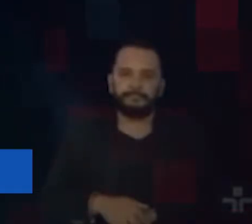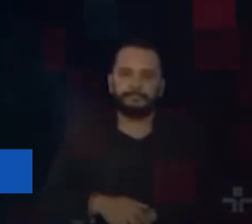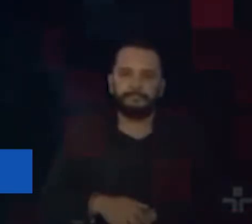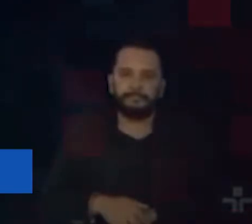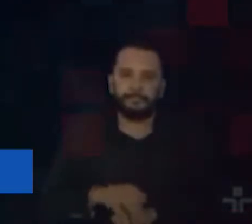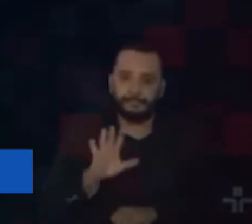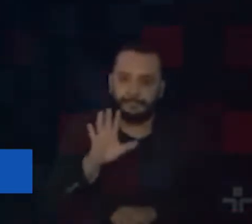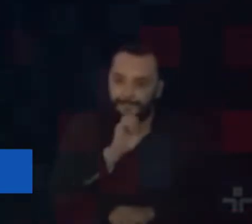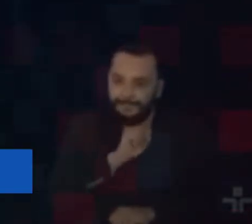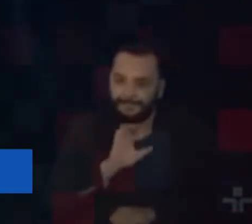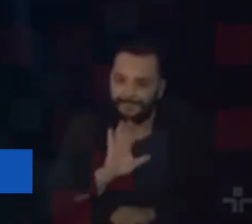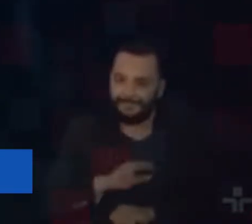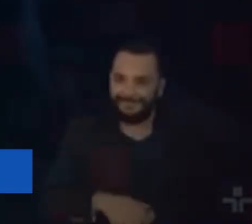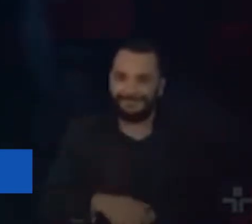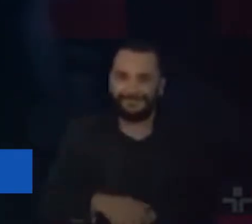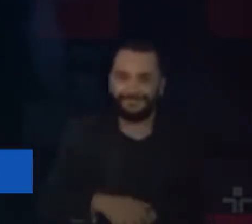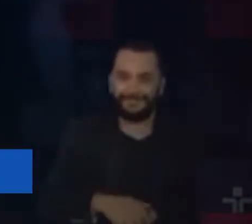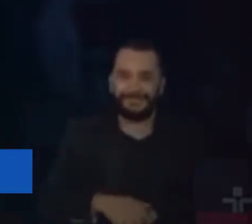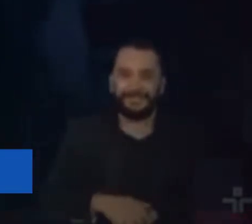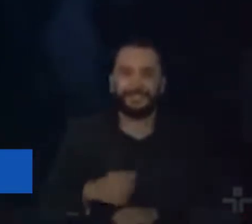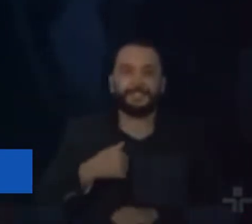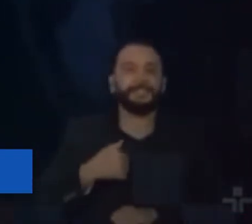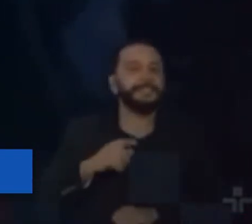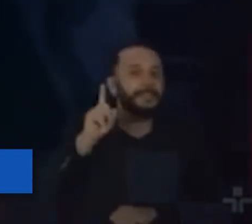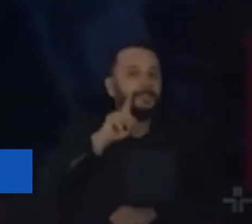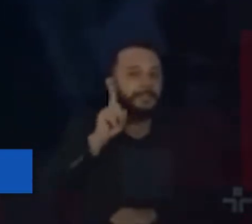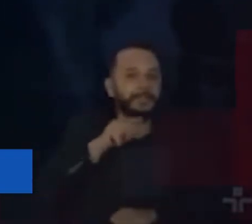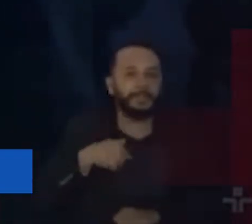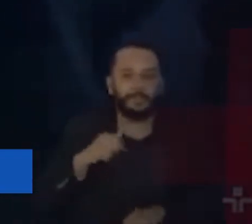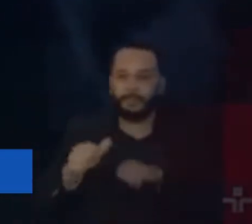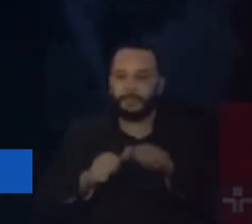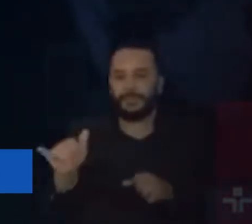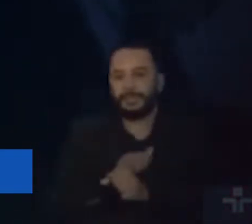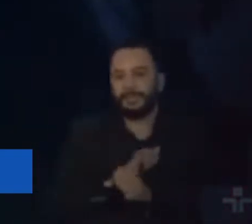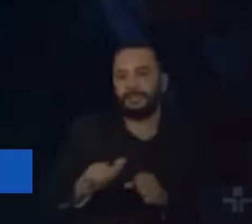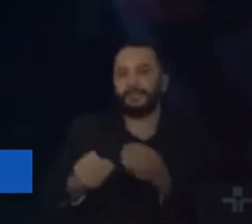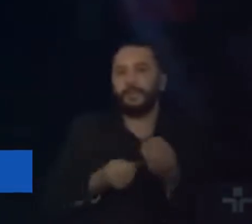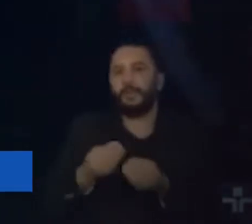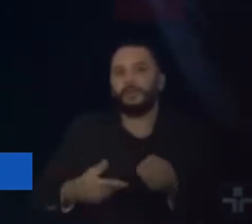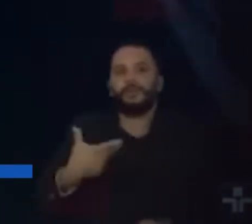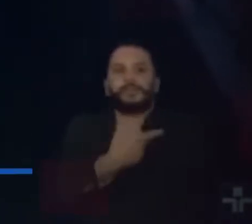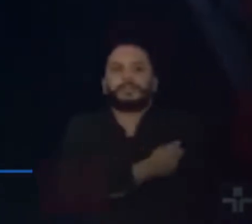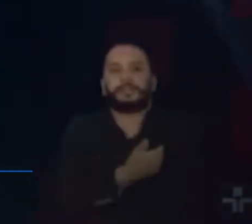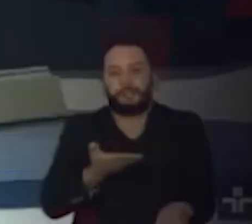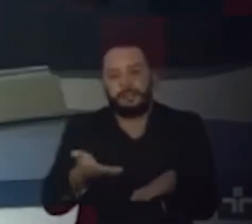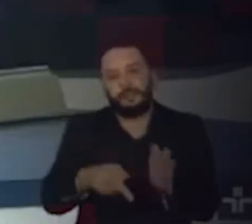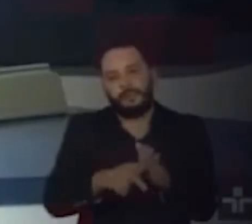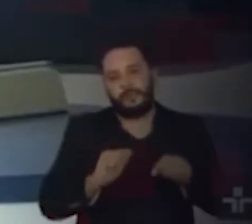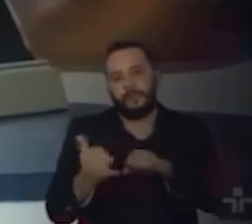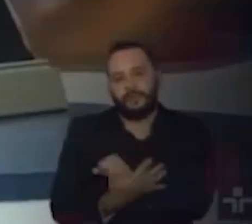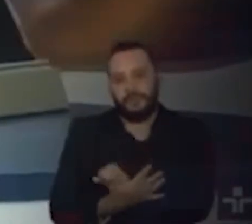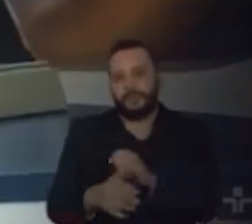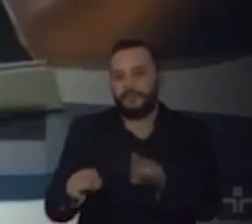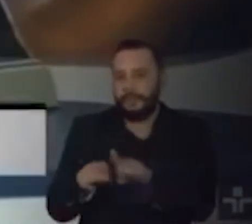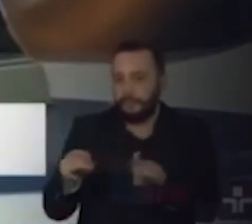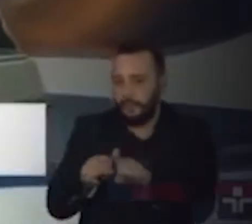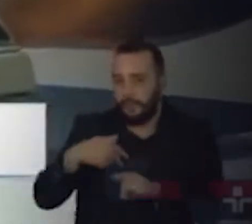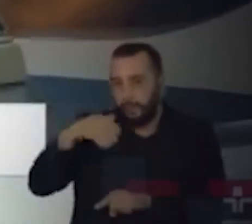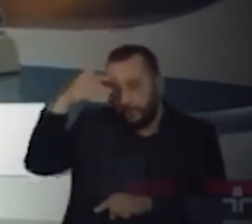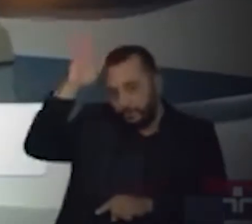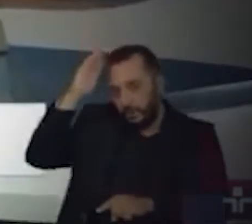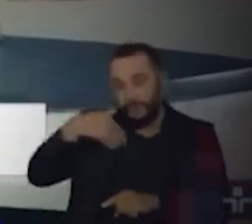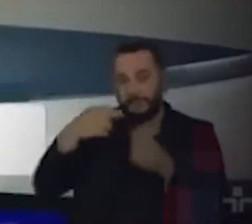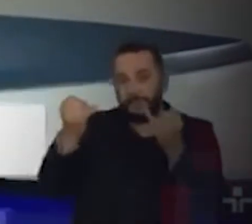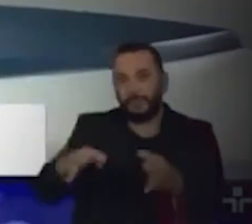Só um minutinho. Estados Unidos mudam estratégia de vacinação contra o coronavírus. E ainda, Donald Trump nega que seu